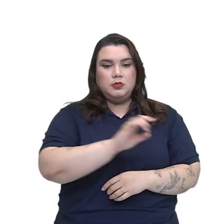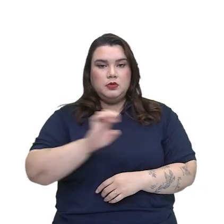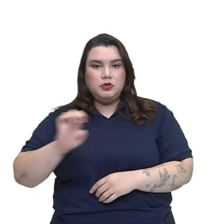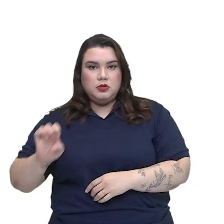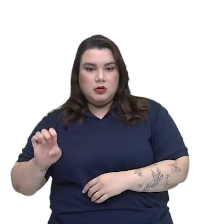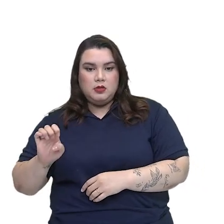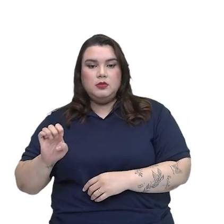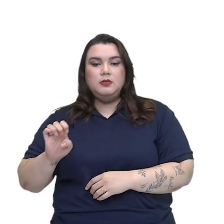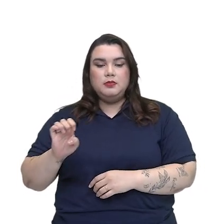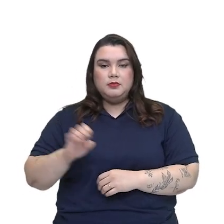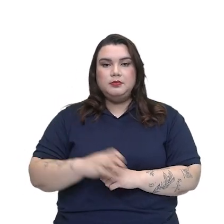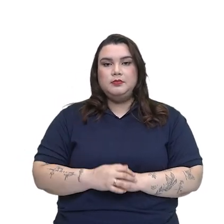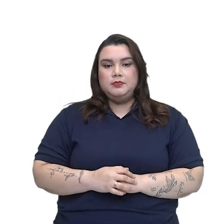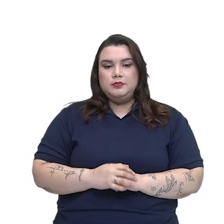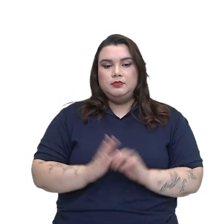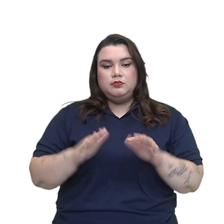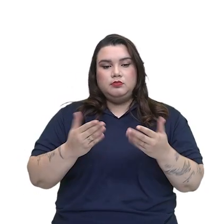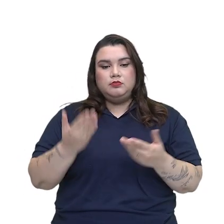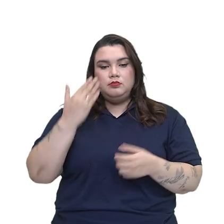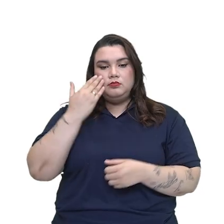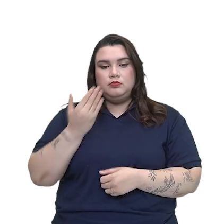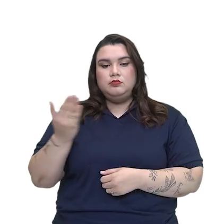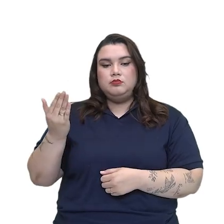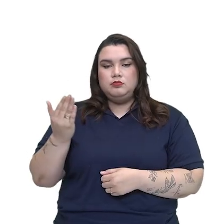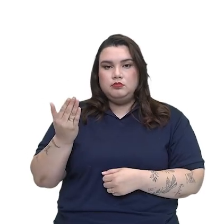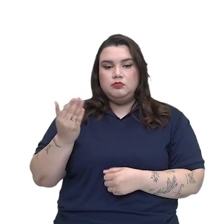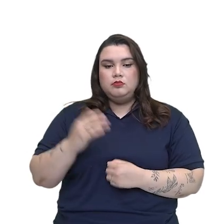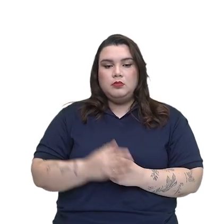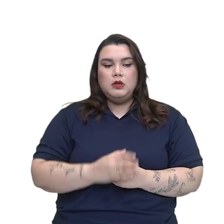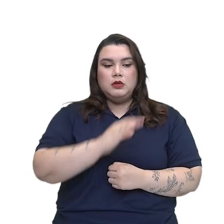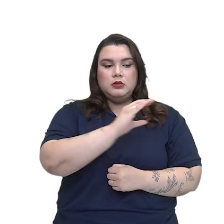esquerda, 2 casas. Você conta 1, 2, ó. Dá